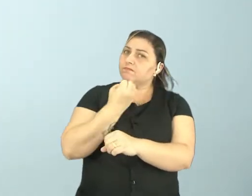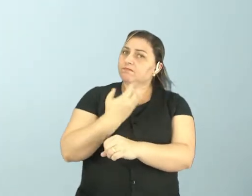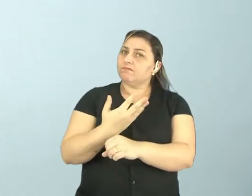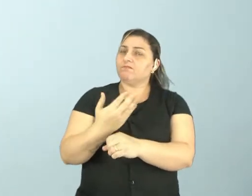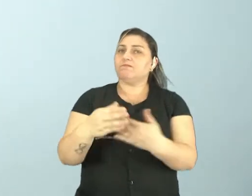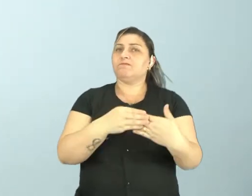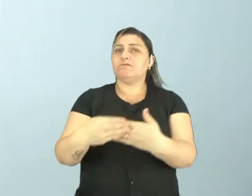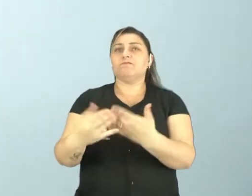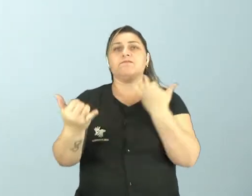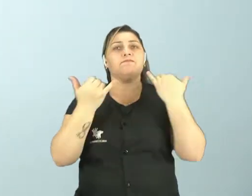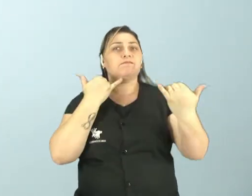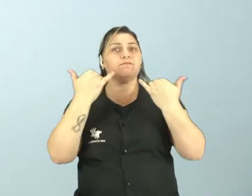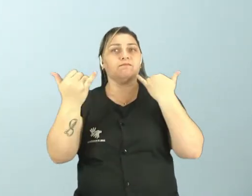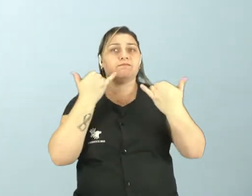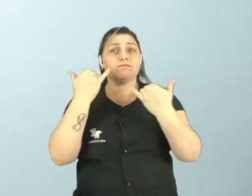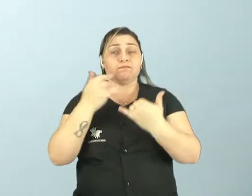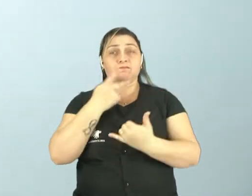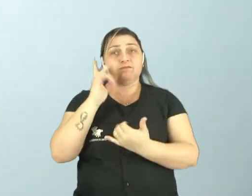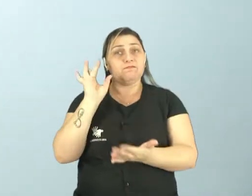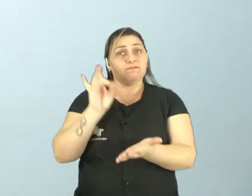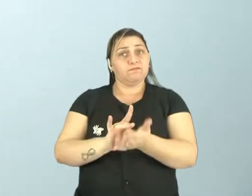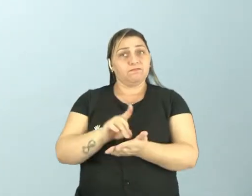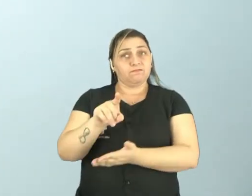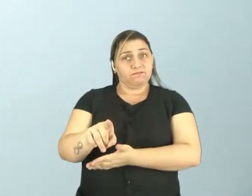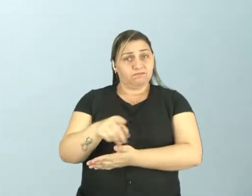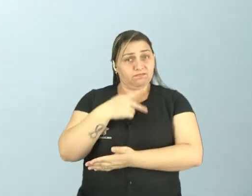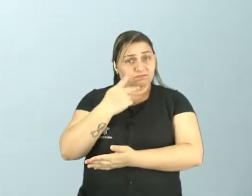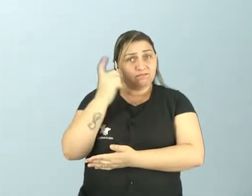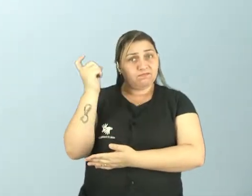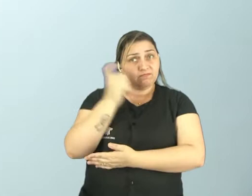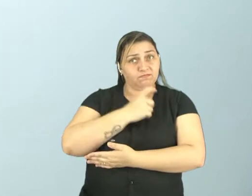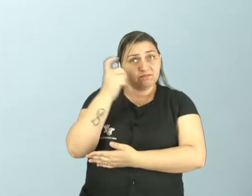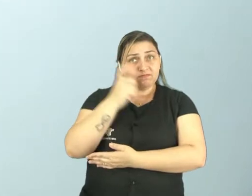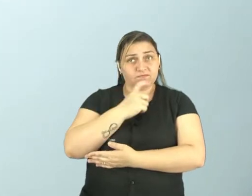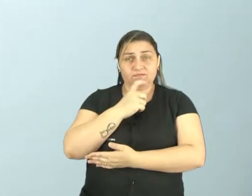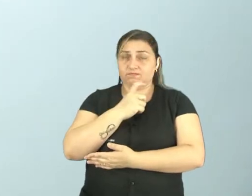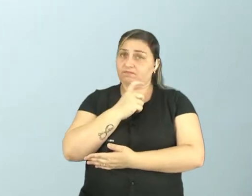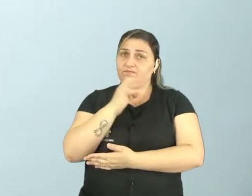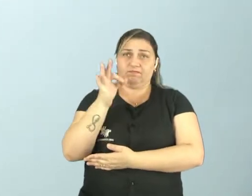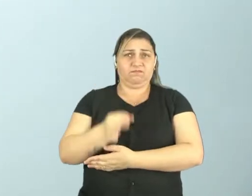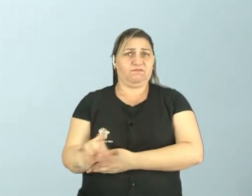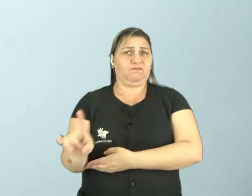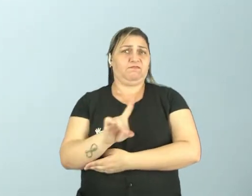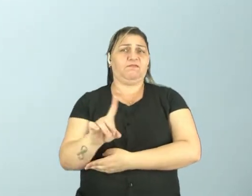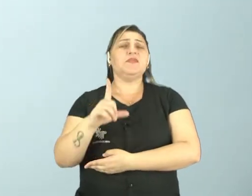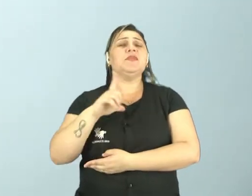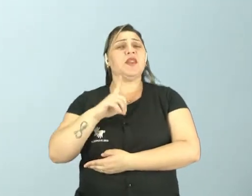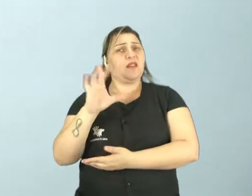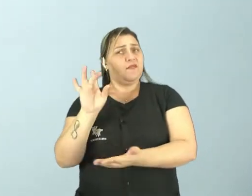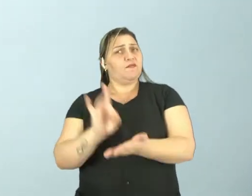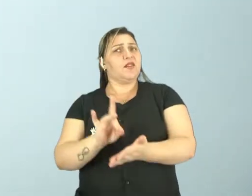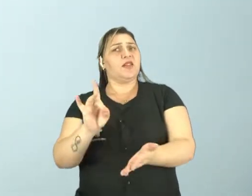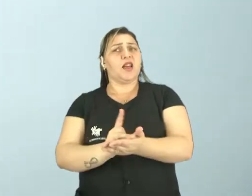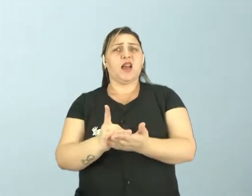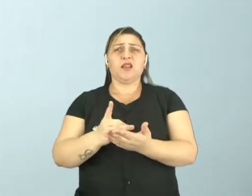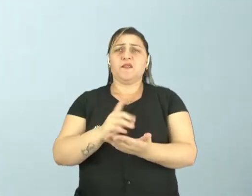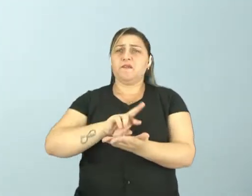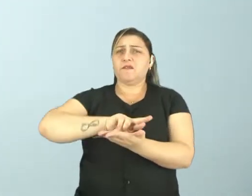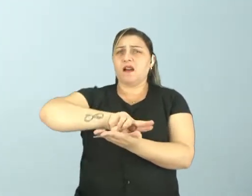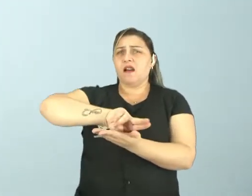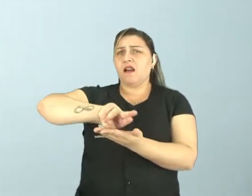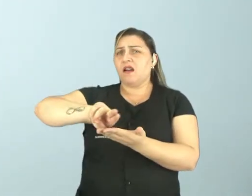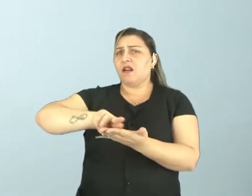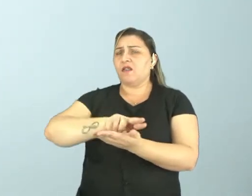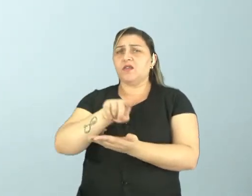argumentos. Esses argumentos de que eu falo a verdade e você fala a mentira não são válidos. Existem muitas verdades. Inclusive, quando